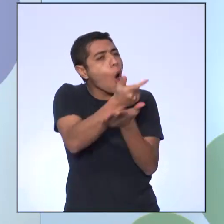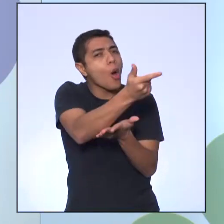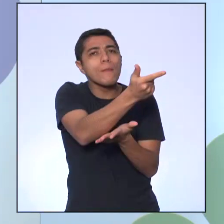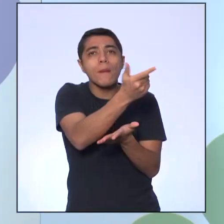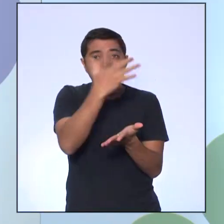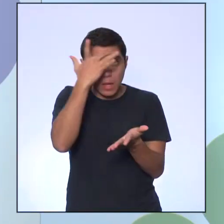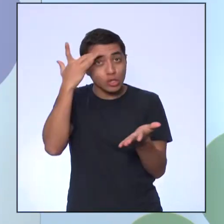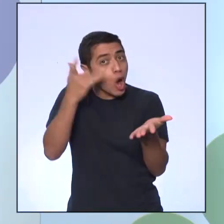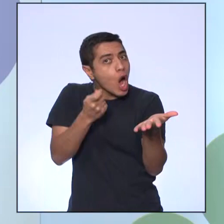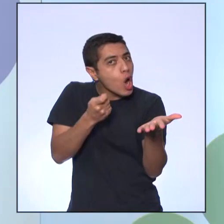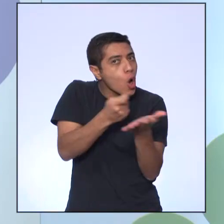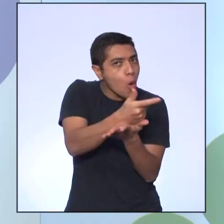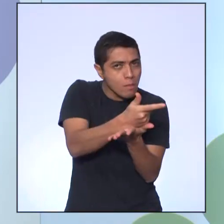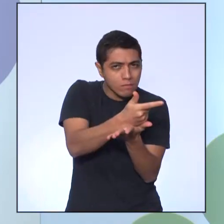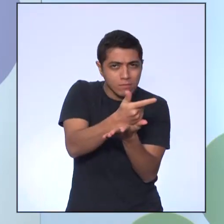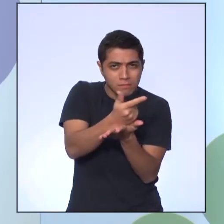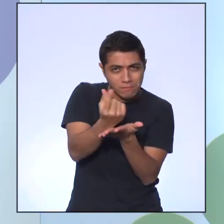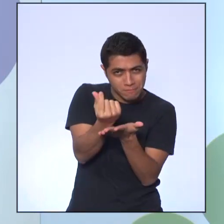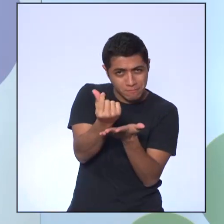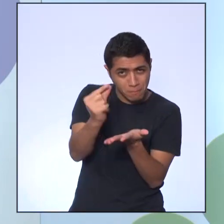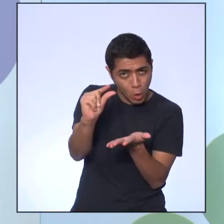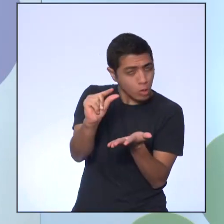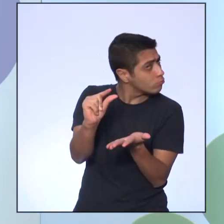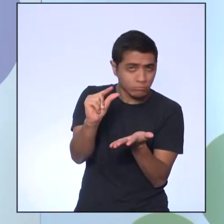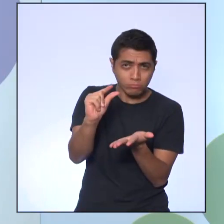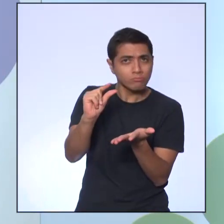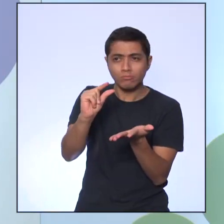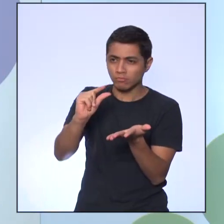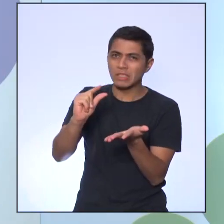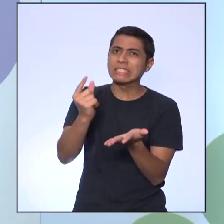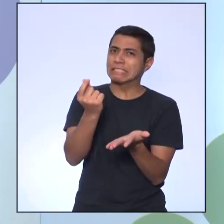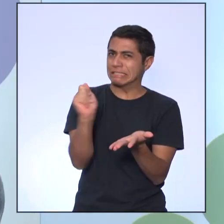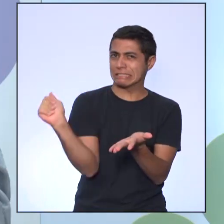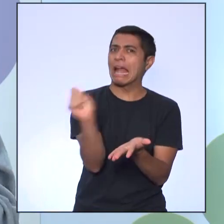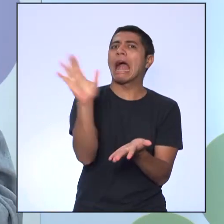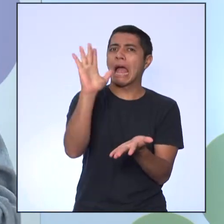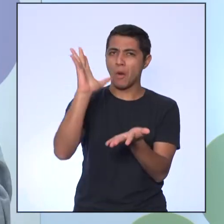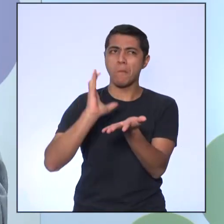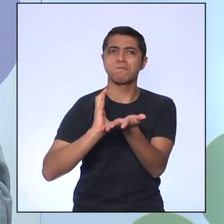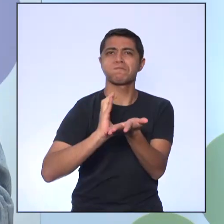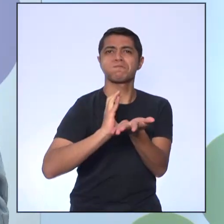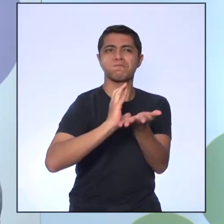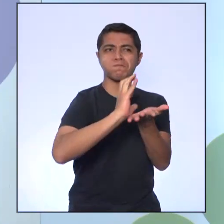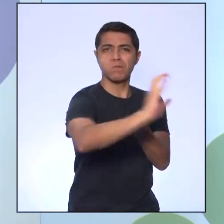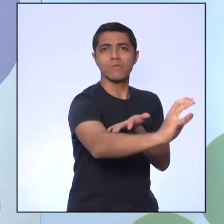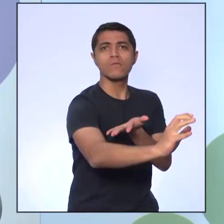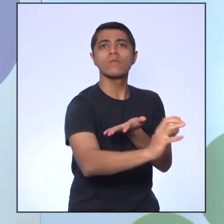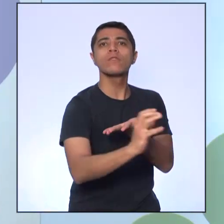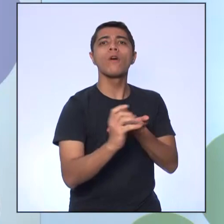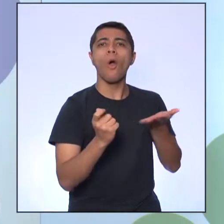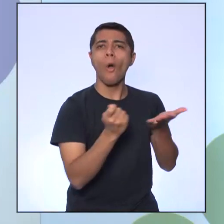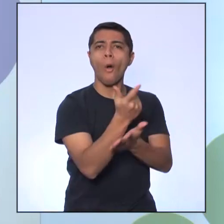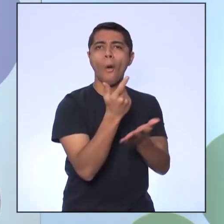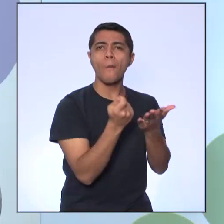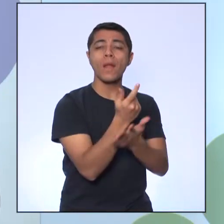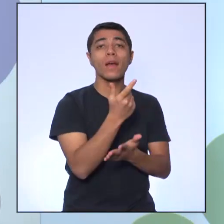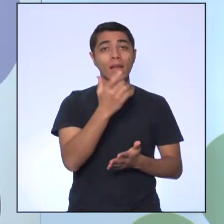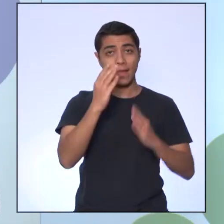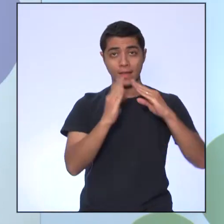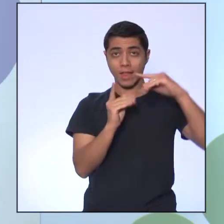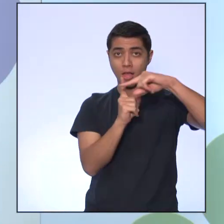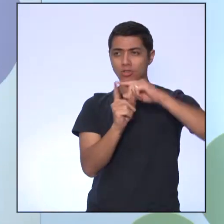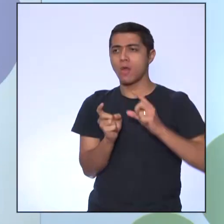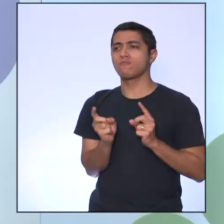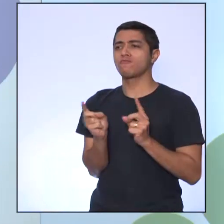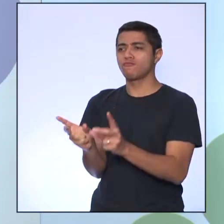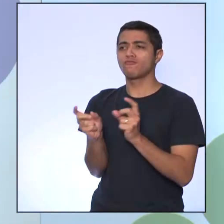valor simbólico, era uma coisa cara, né? Então, com isso, a Igreja Católica arrecadava muito dinheiro.